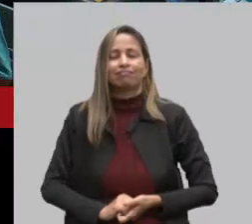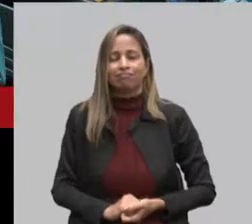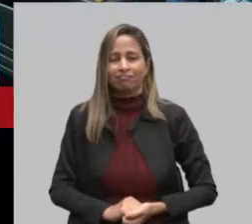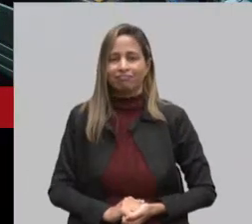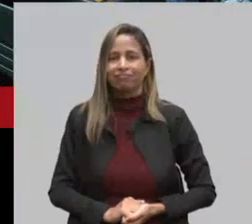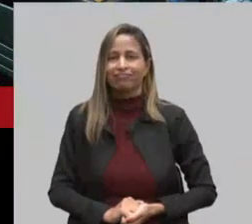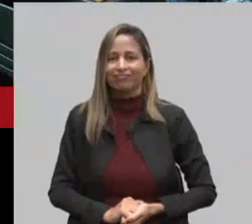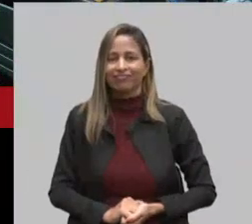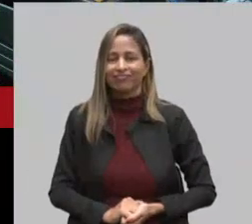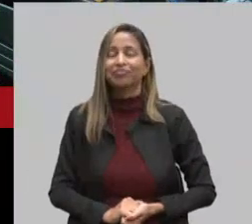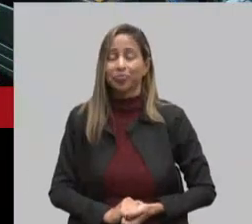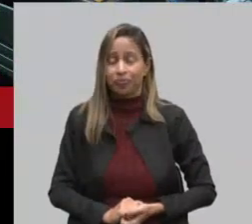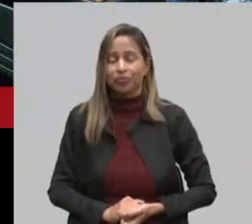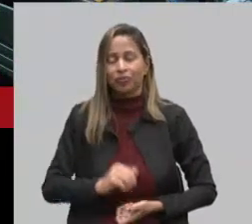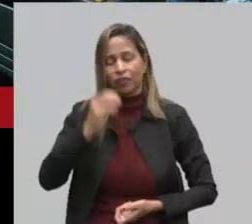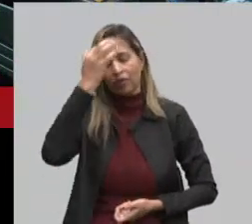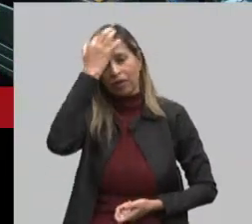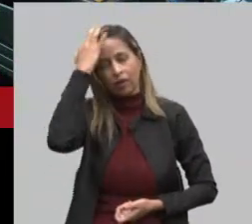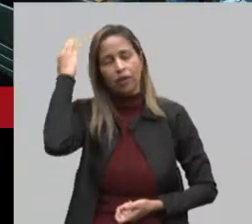pode falar